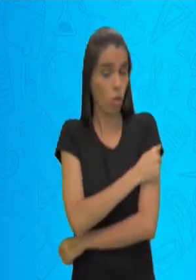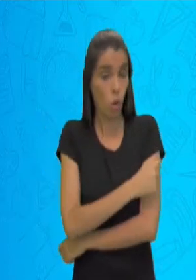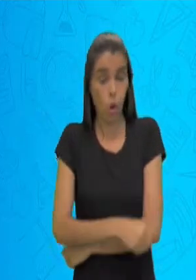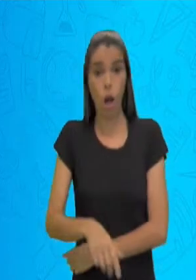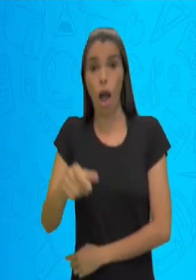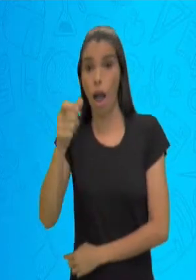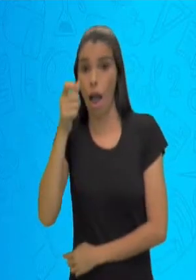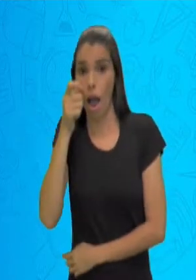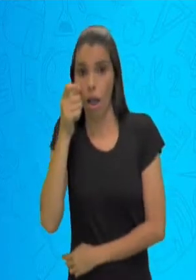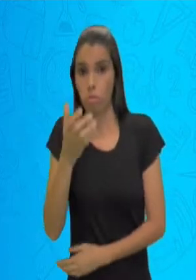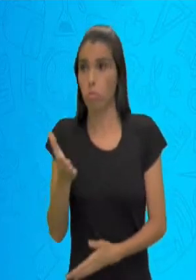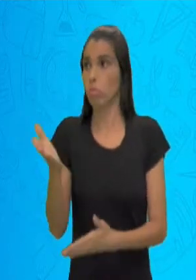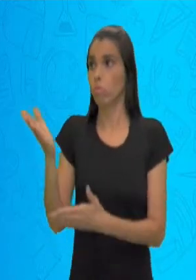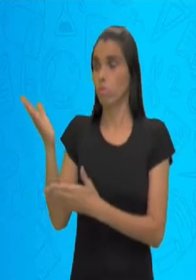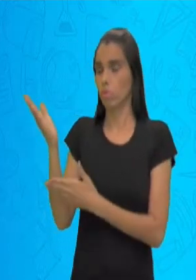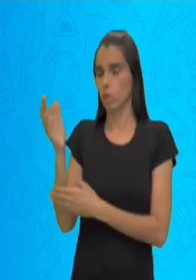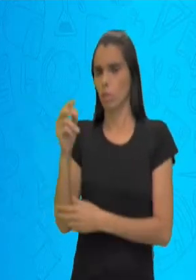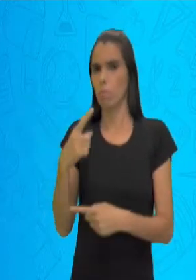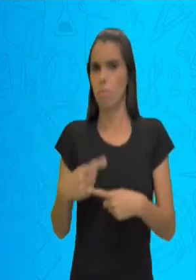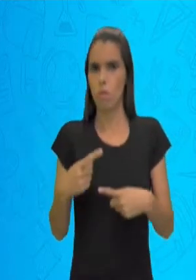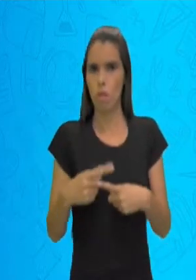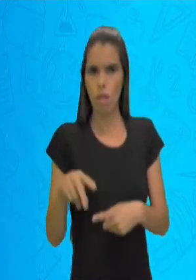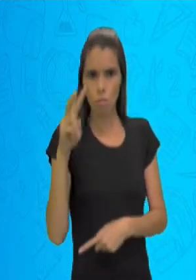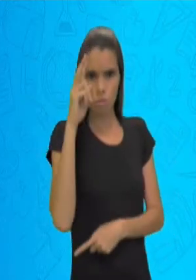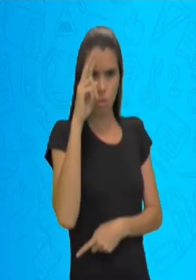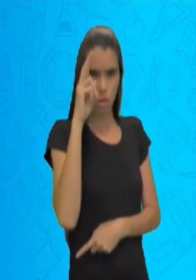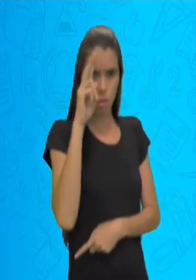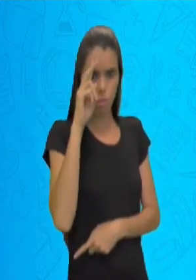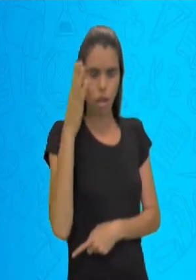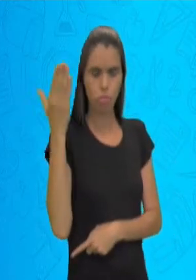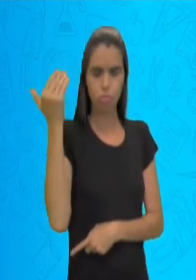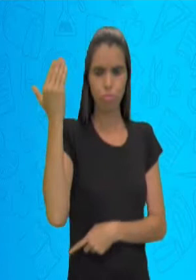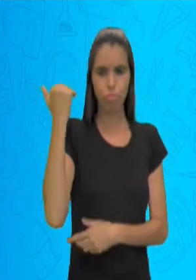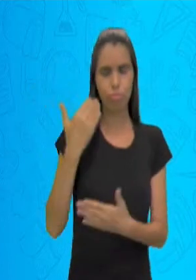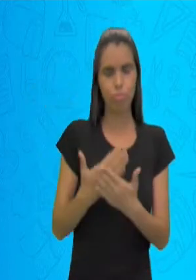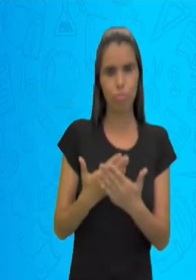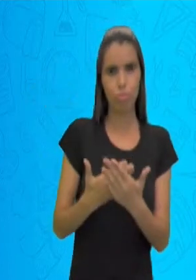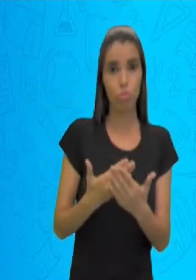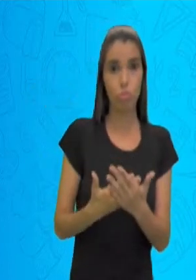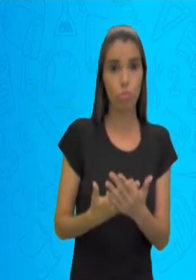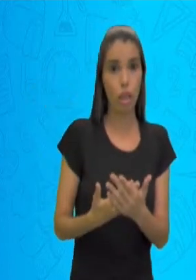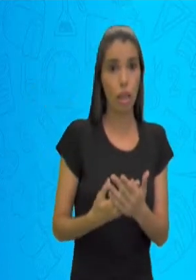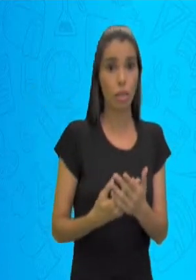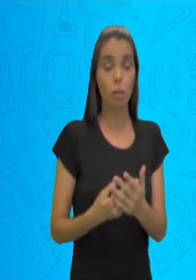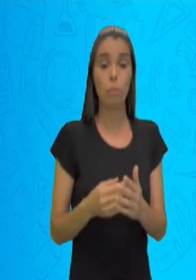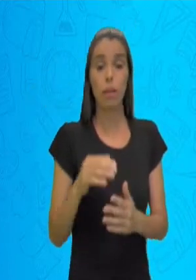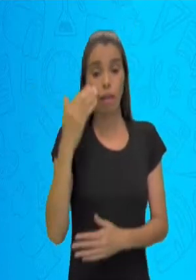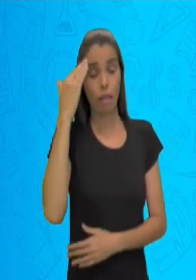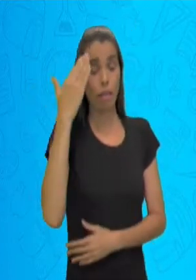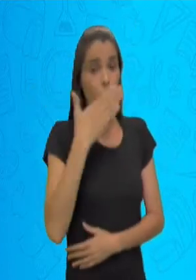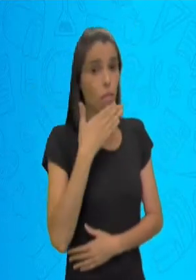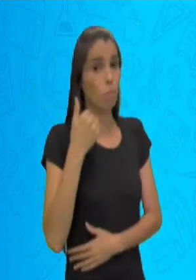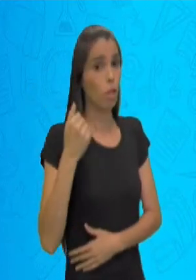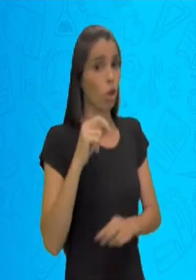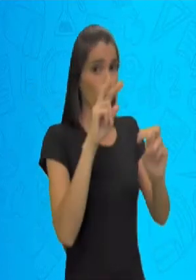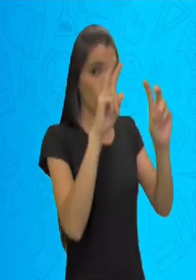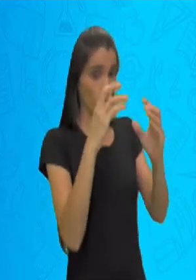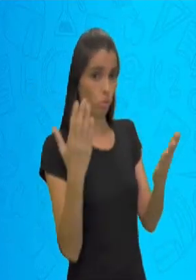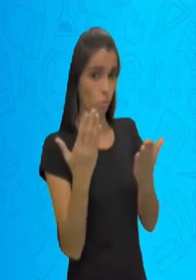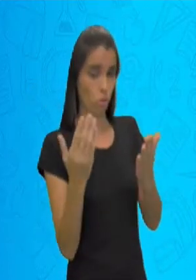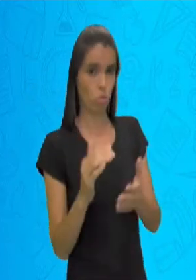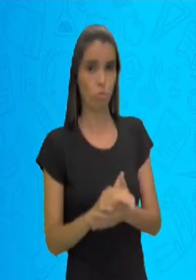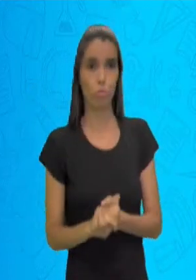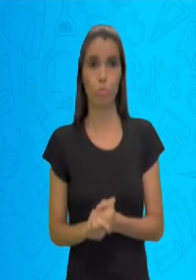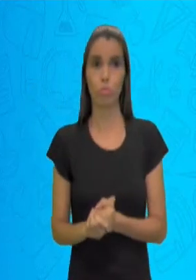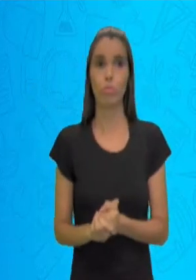pois nós temos que relembrar alguns assuntos para entrar no nosso tema de hoje. E o nosso tema é unidade de milhar.